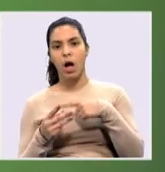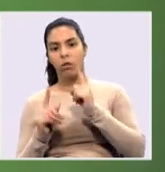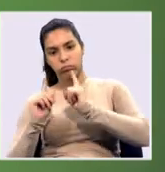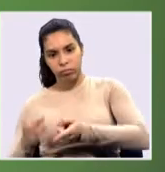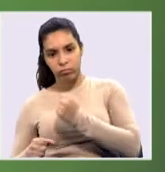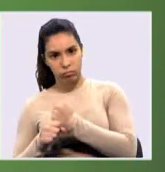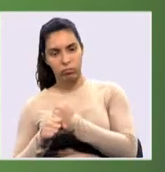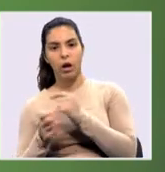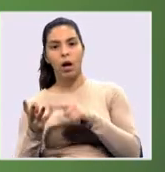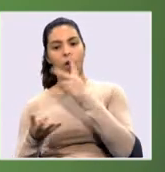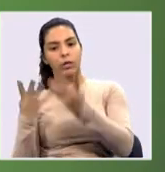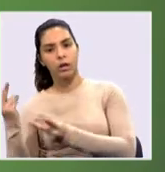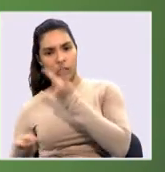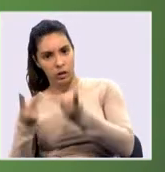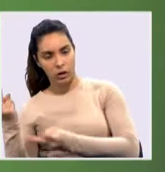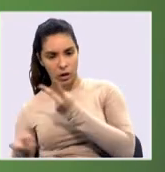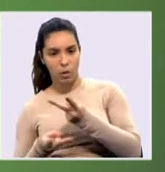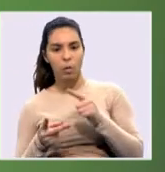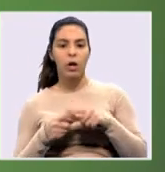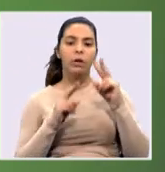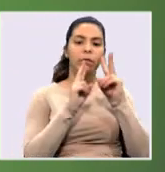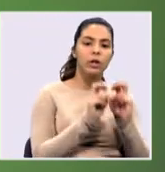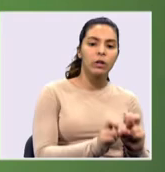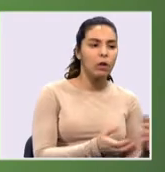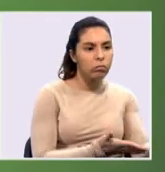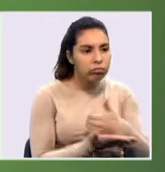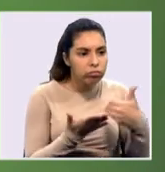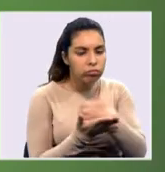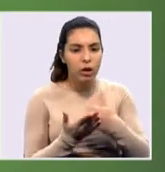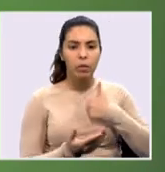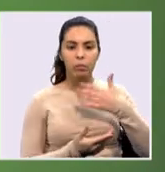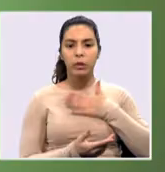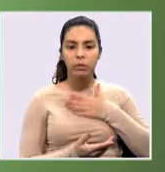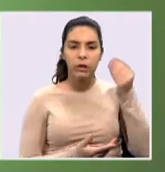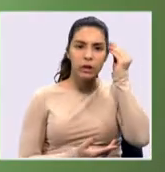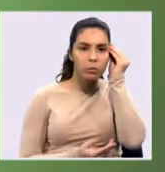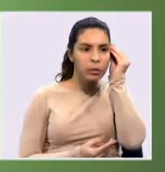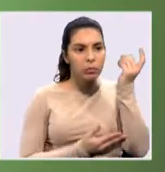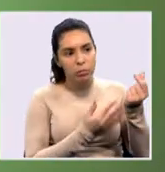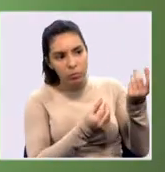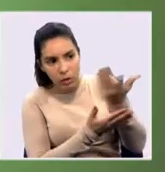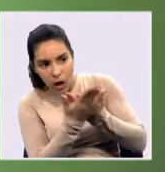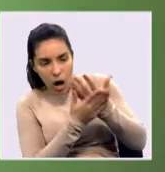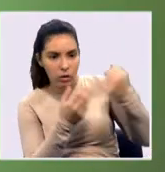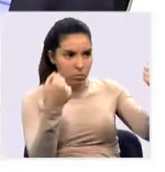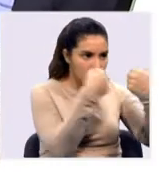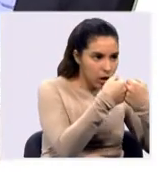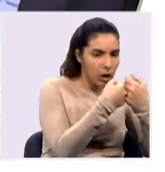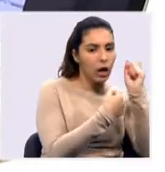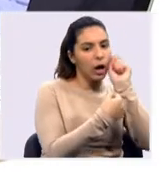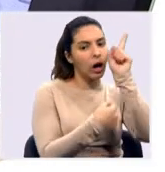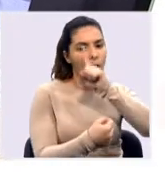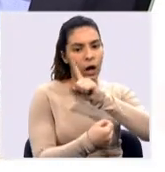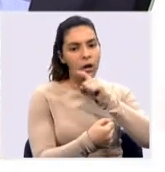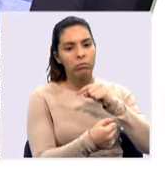planificação, ação e avaliação. Na parte da investigação trata-se de nós irmos procurar tudo sobre a empresa, desde saber como é que está o mercado, quem é que é a